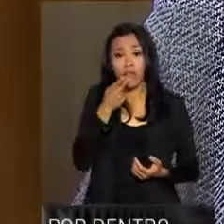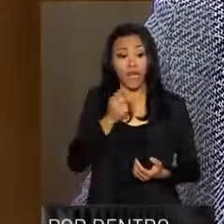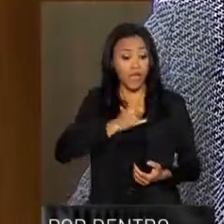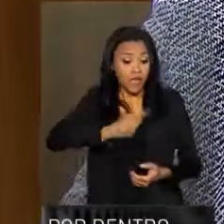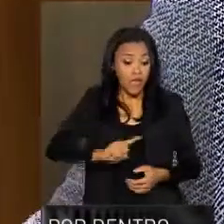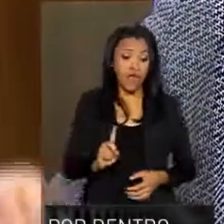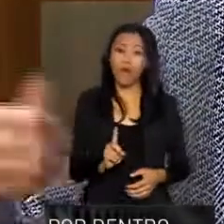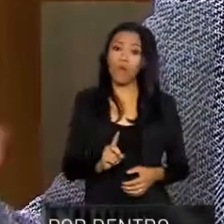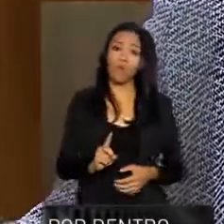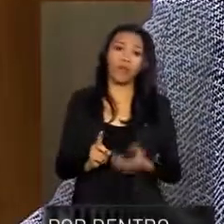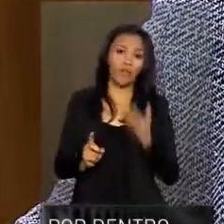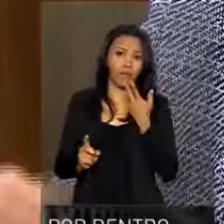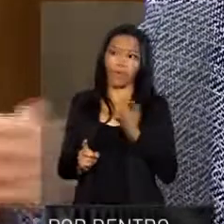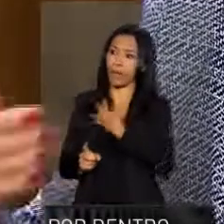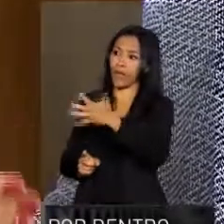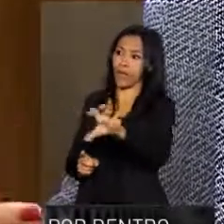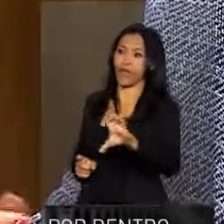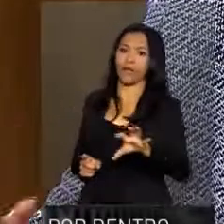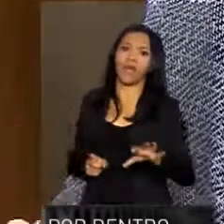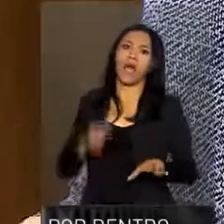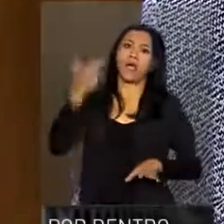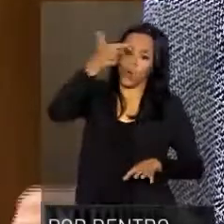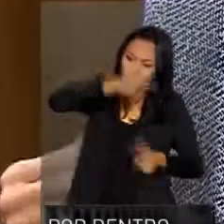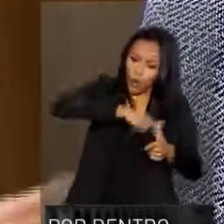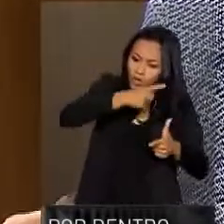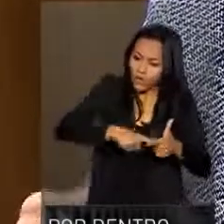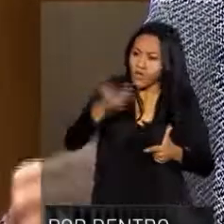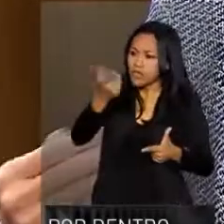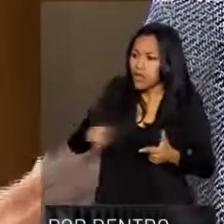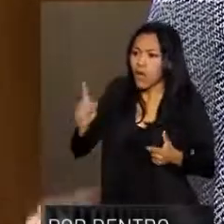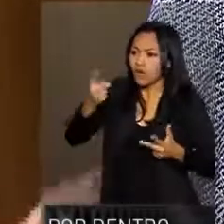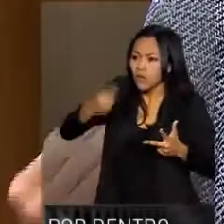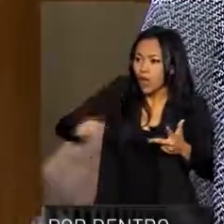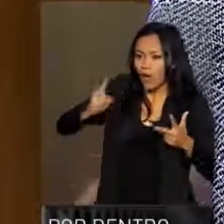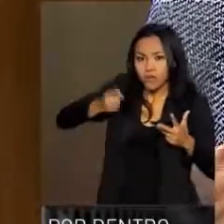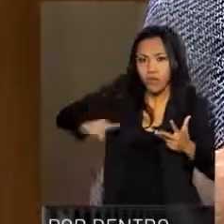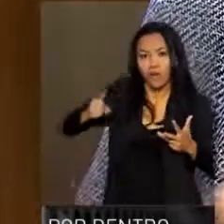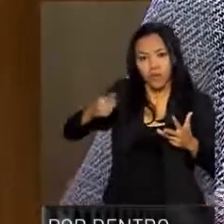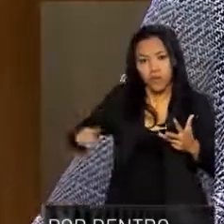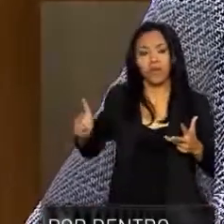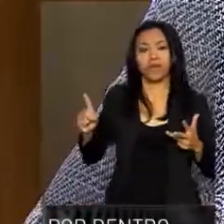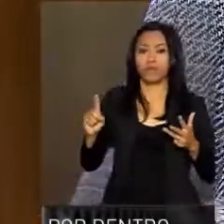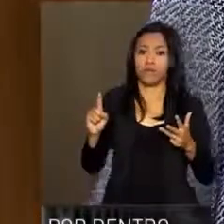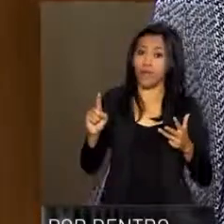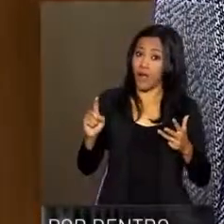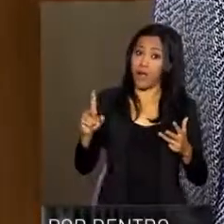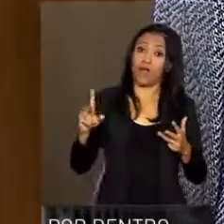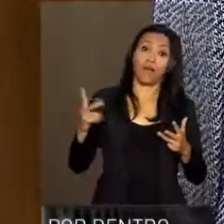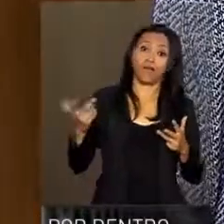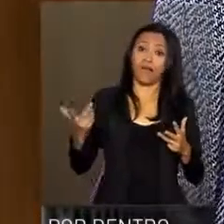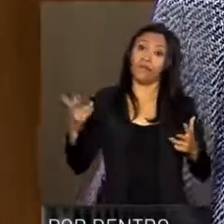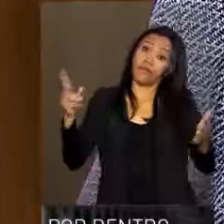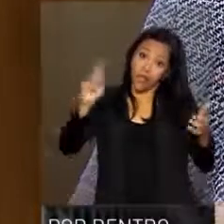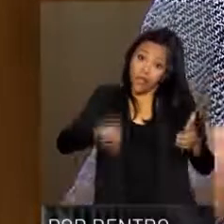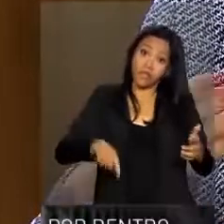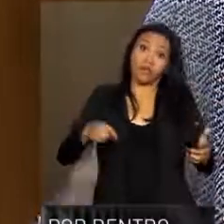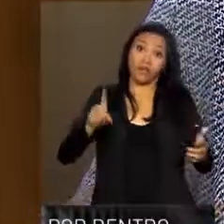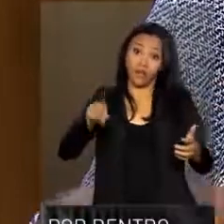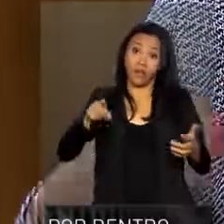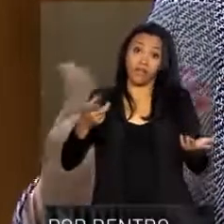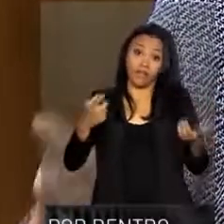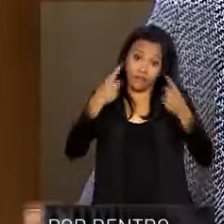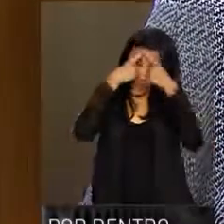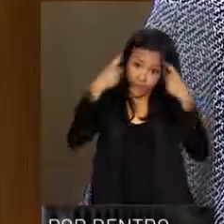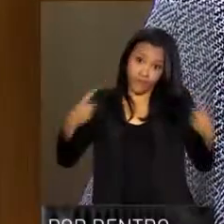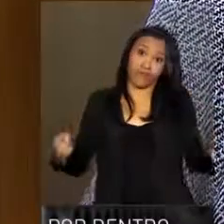dizendo olha não quero sair depois vem de novo não depois do não e aí você chega no nível que está acontecendo de um feminicídio ou então no